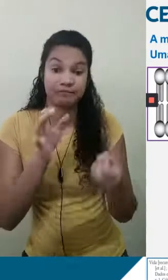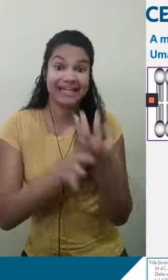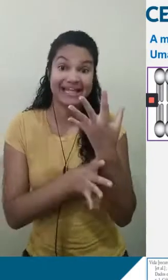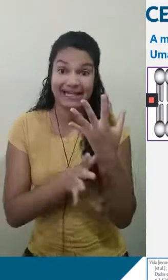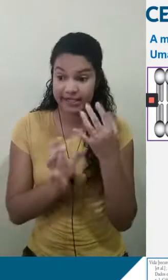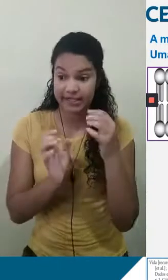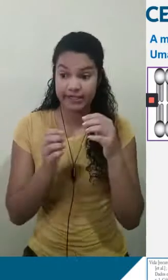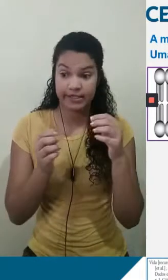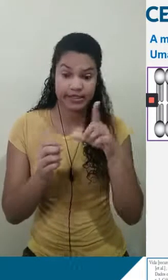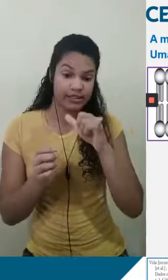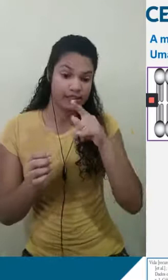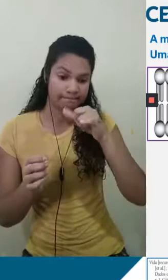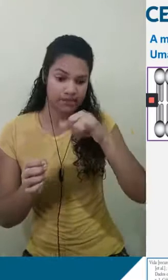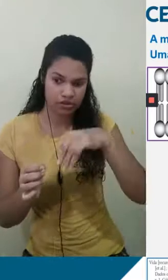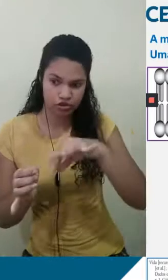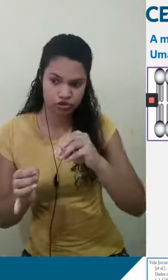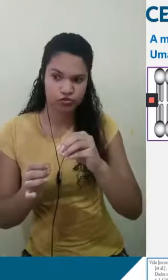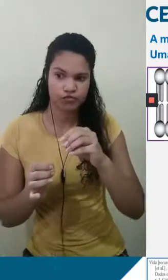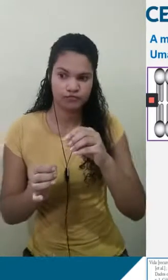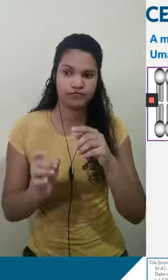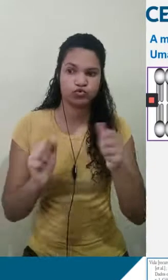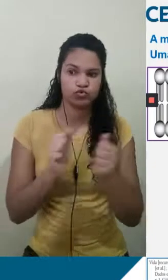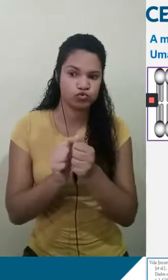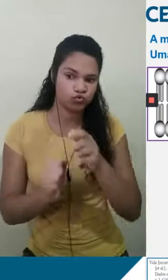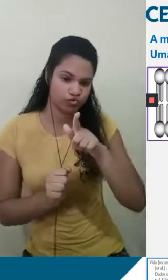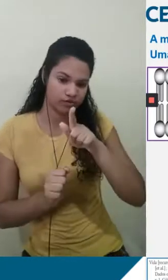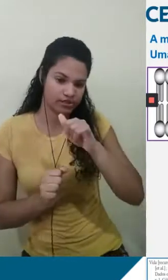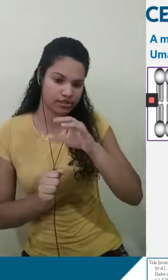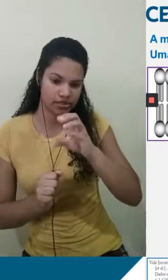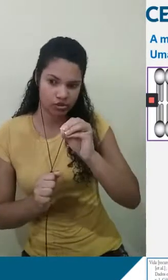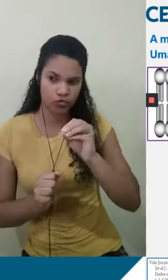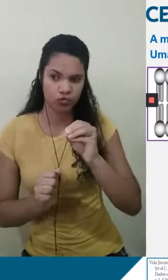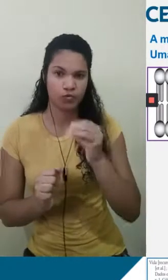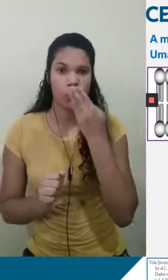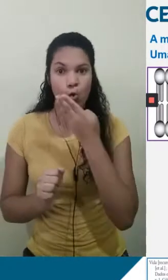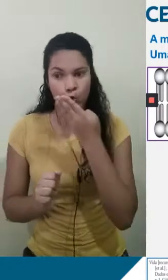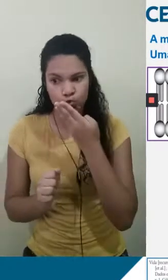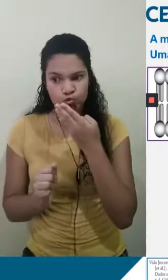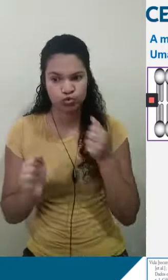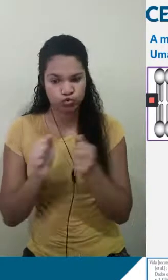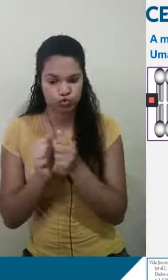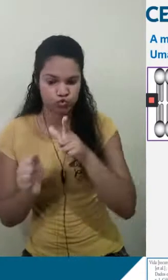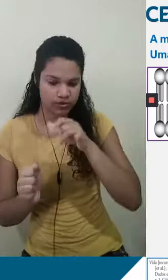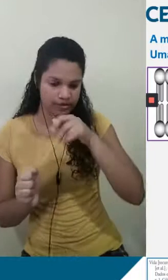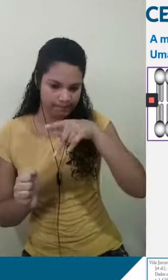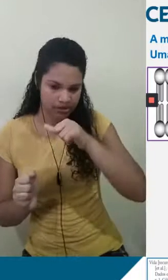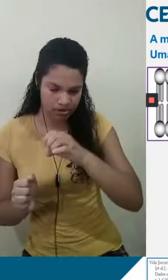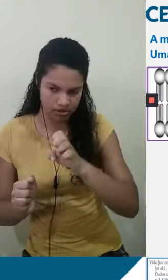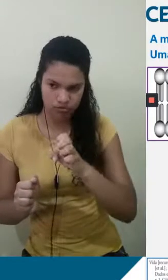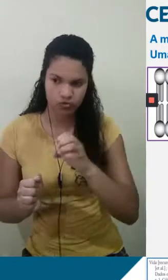proteínas, associação de glicídios com proteínas. Lembrando que as proteínas são formadas por encadeamento